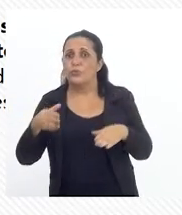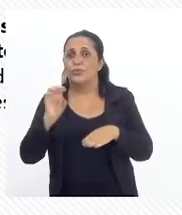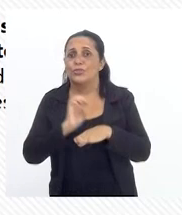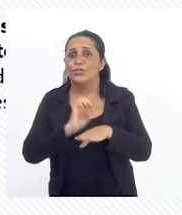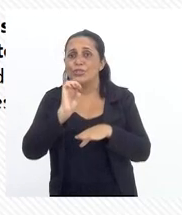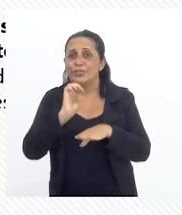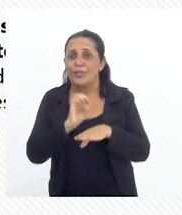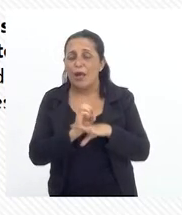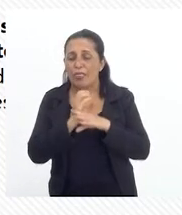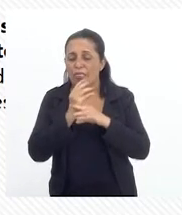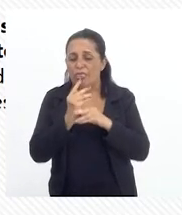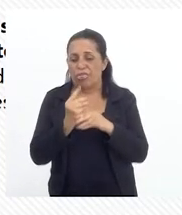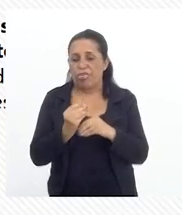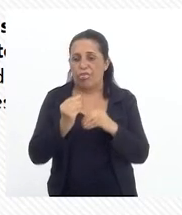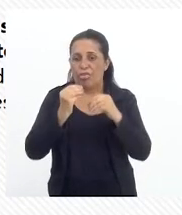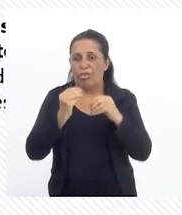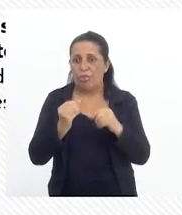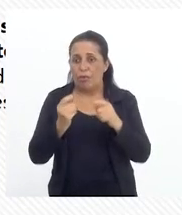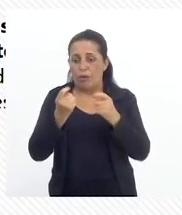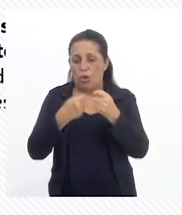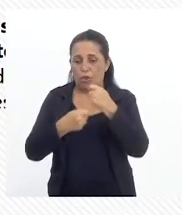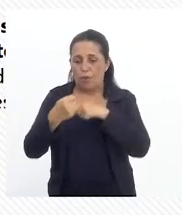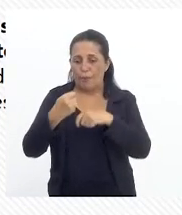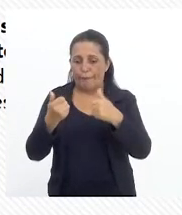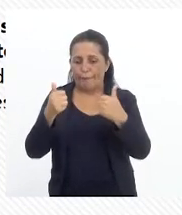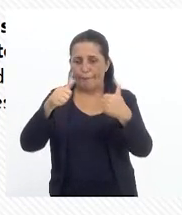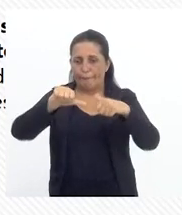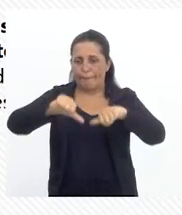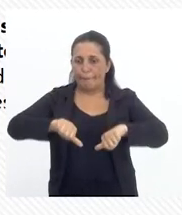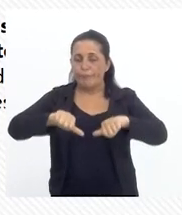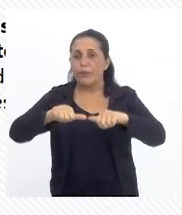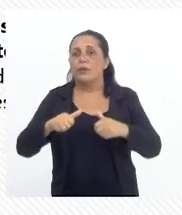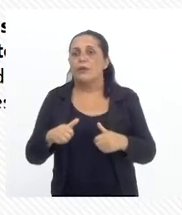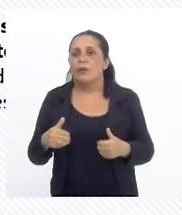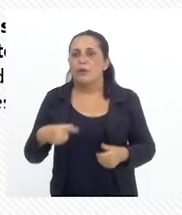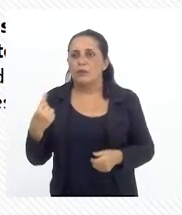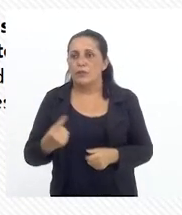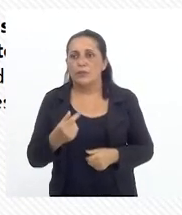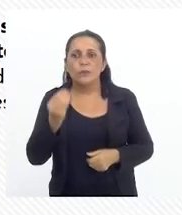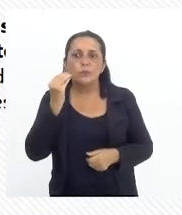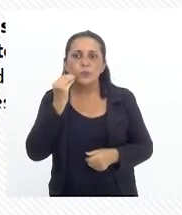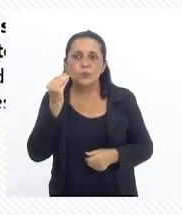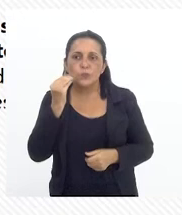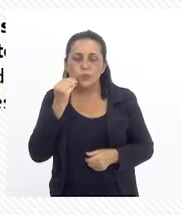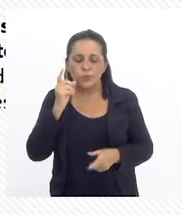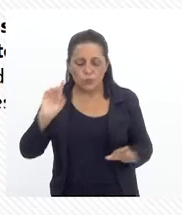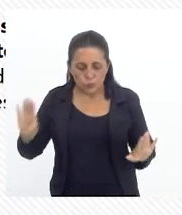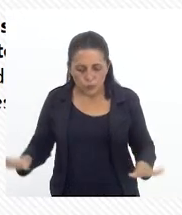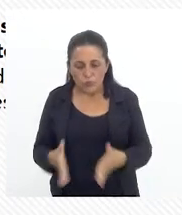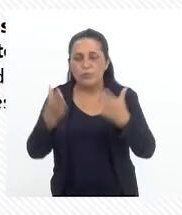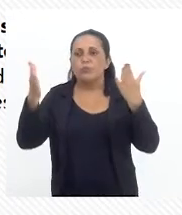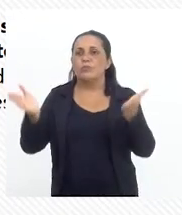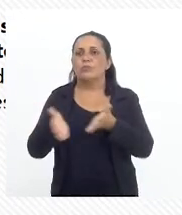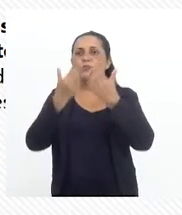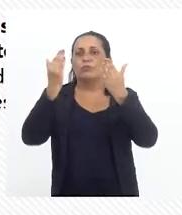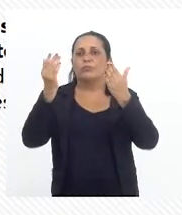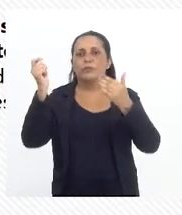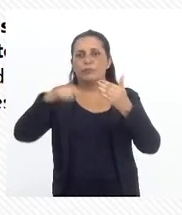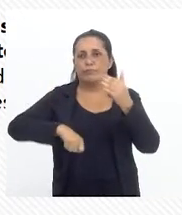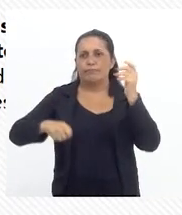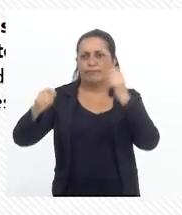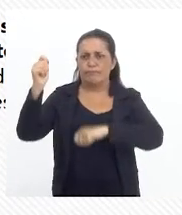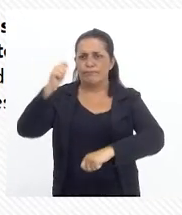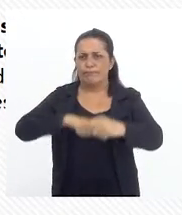definhando do ponto de vista econômico e o que a gente tenta agora é recuperar a capacidade de crescimento